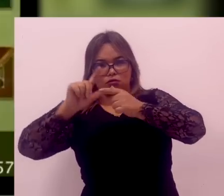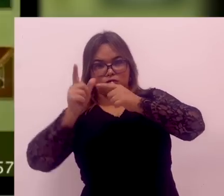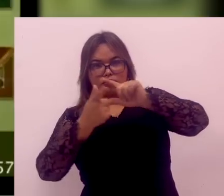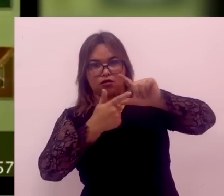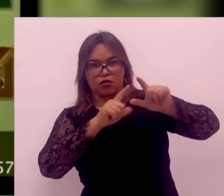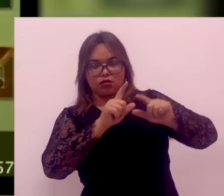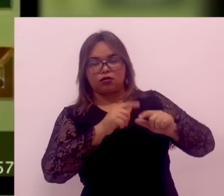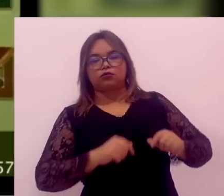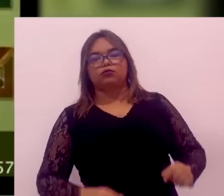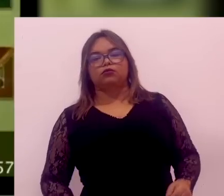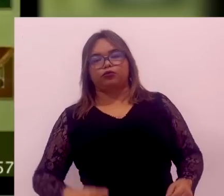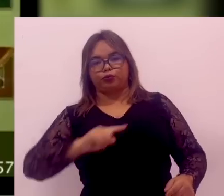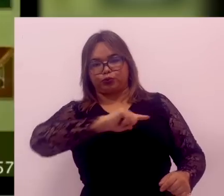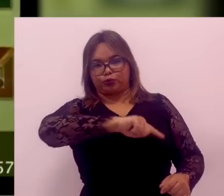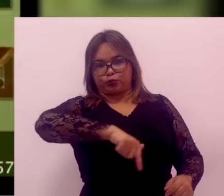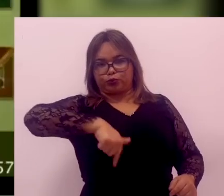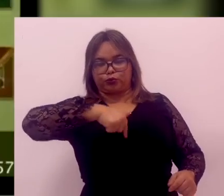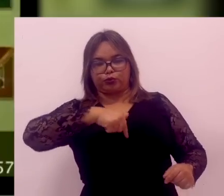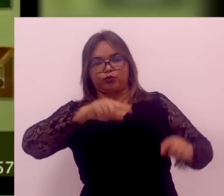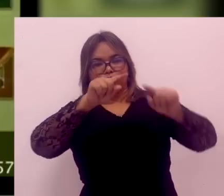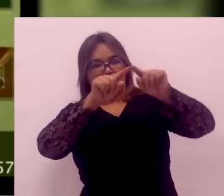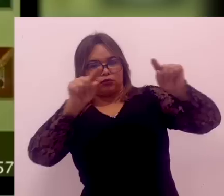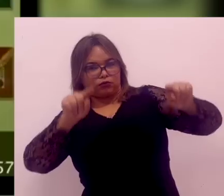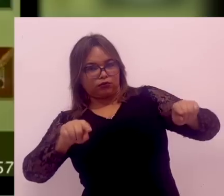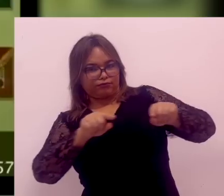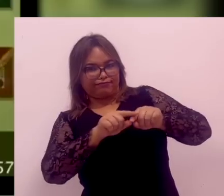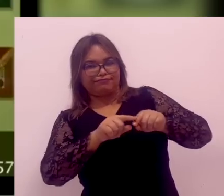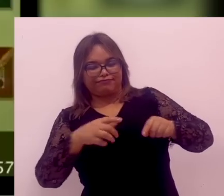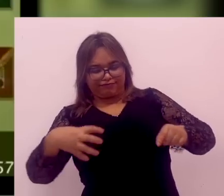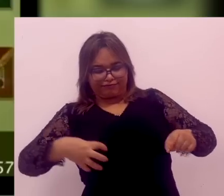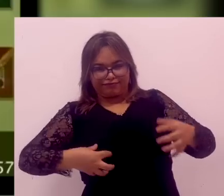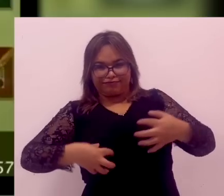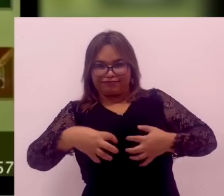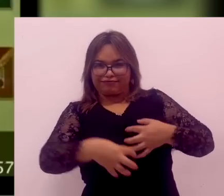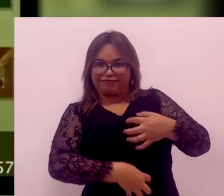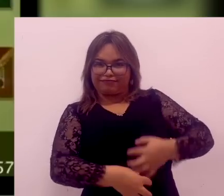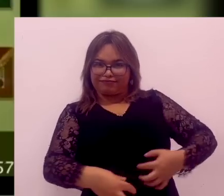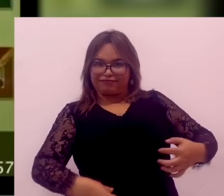retângulo. E é claro, ali escondida está a letra M.